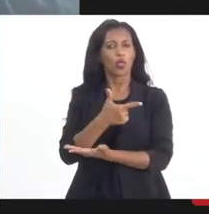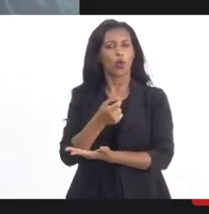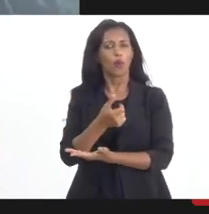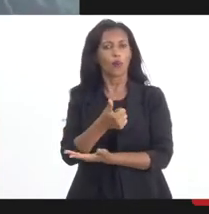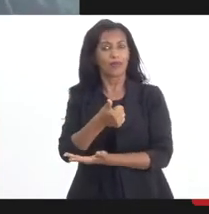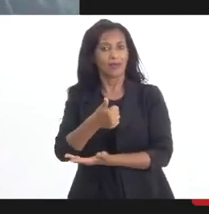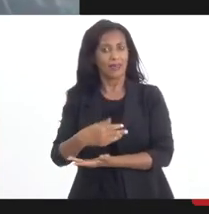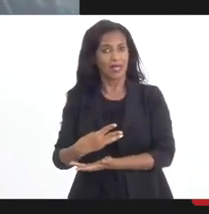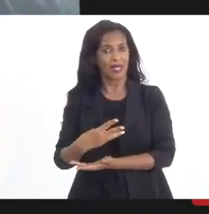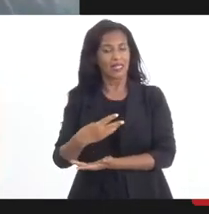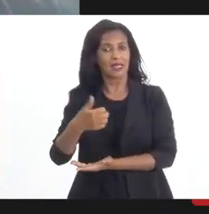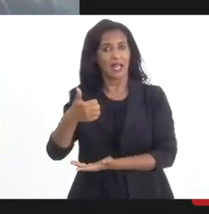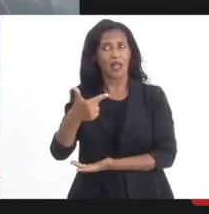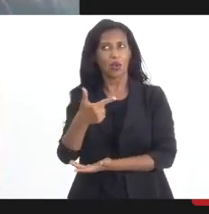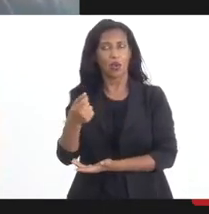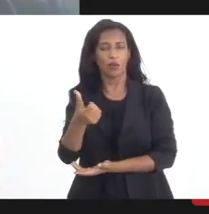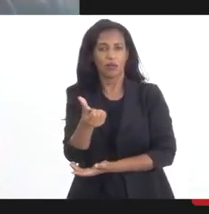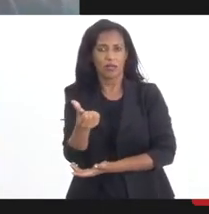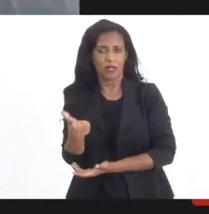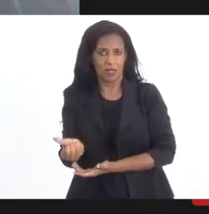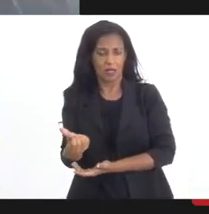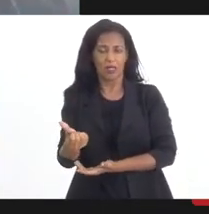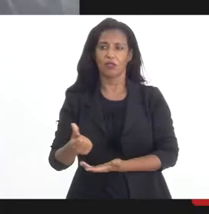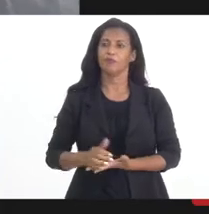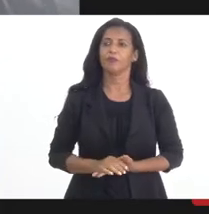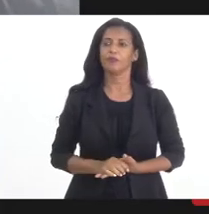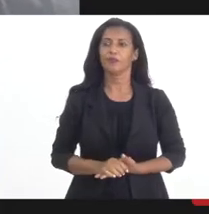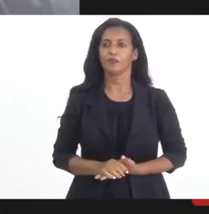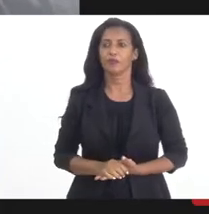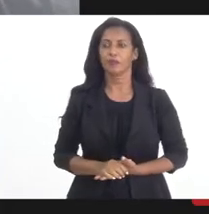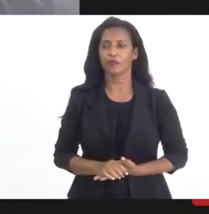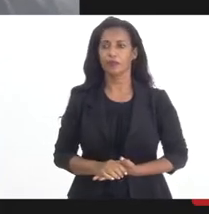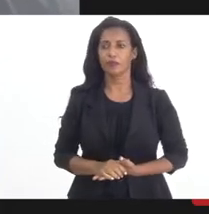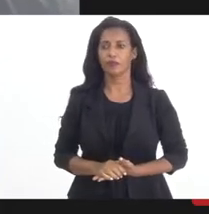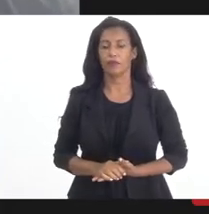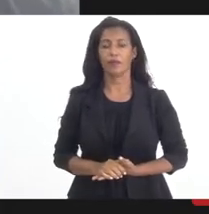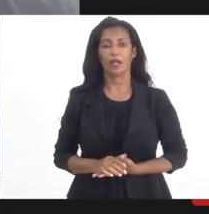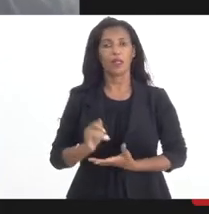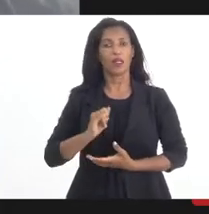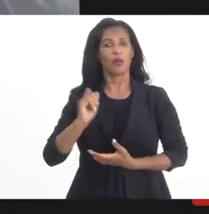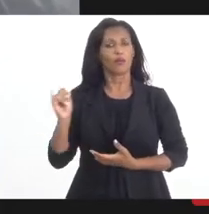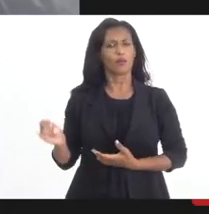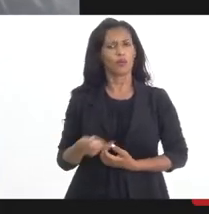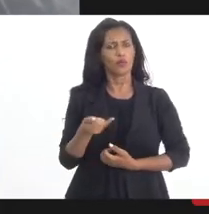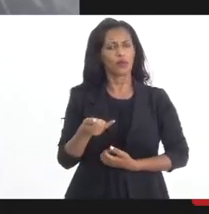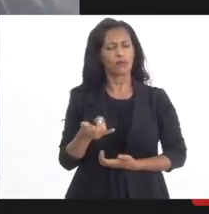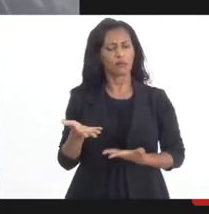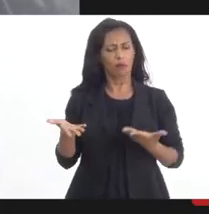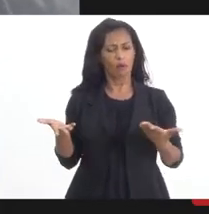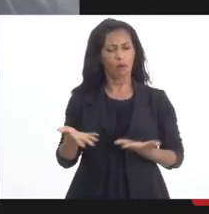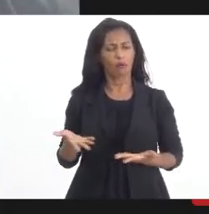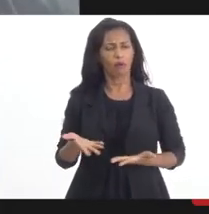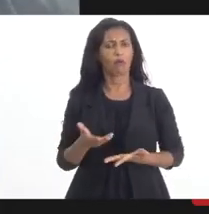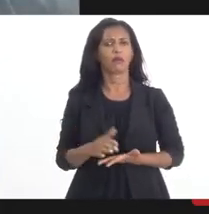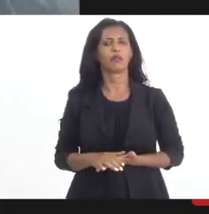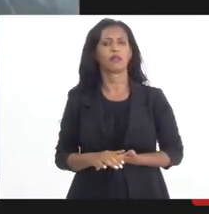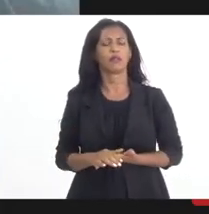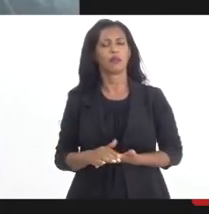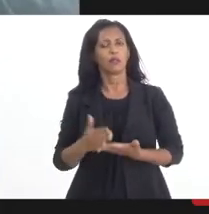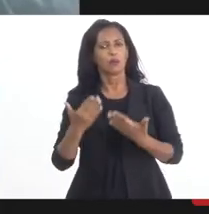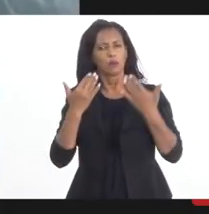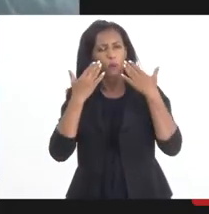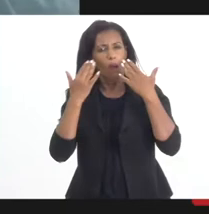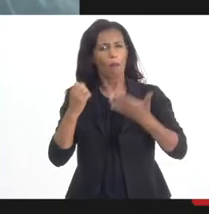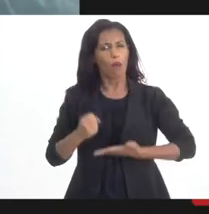2013 a 2016, começo até de 2017, e aproveito esta oportunidade também para expressar o